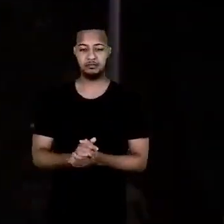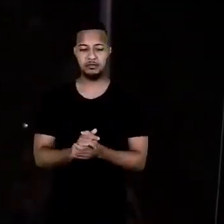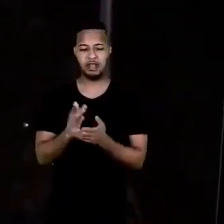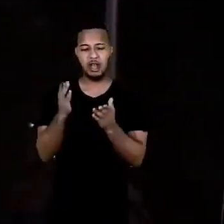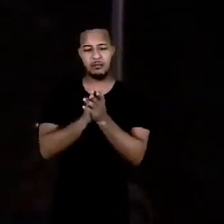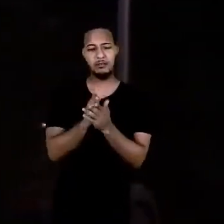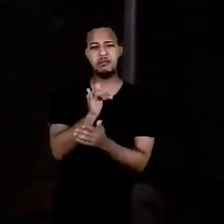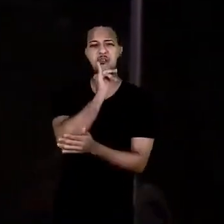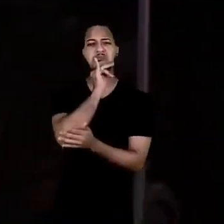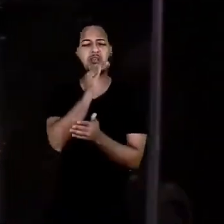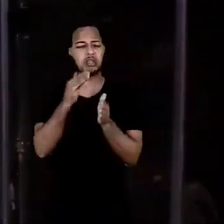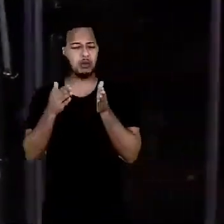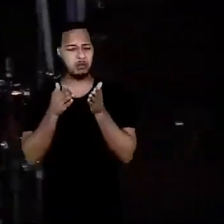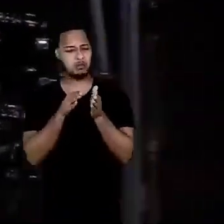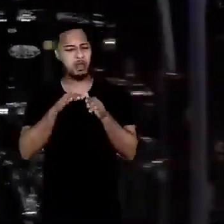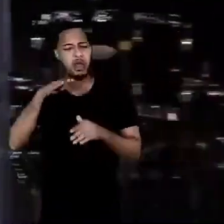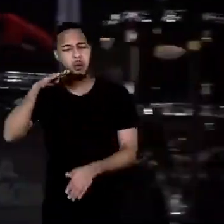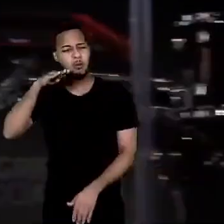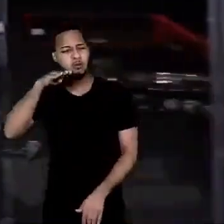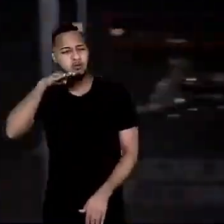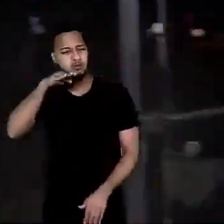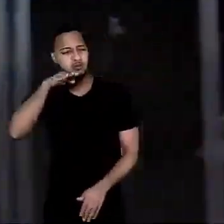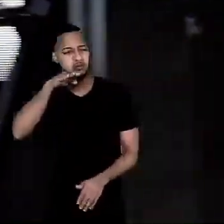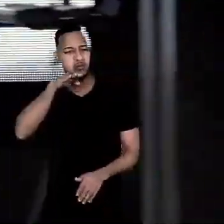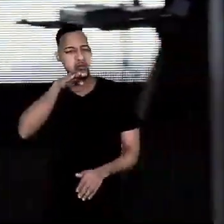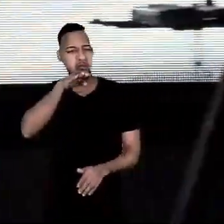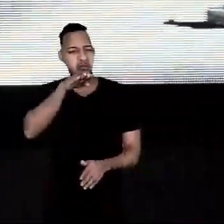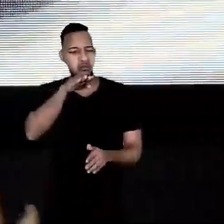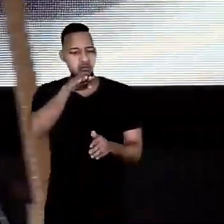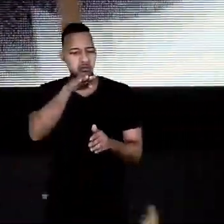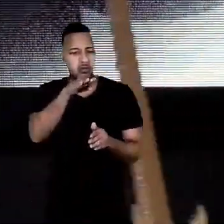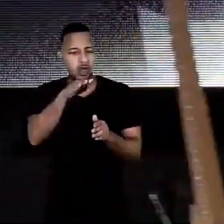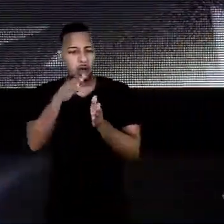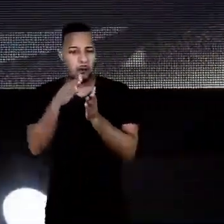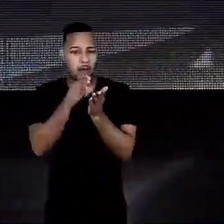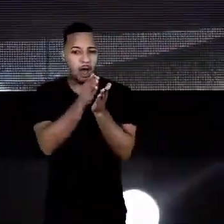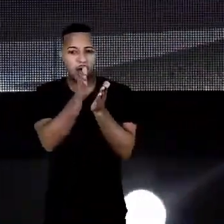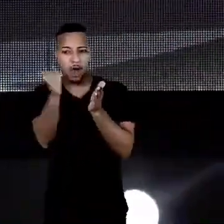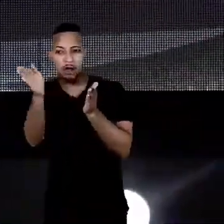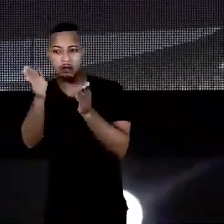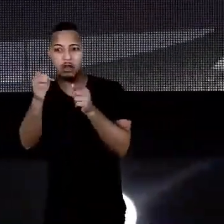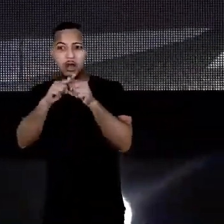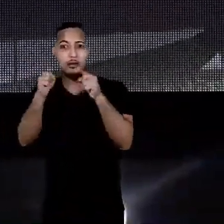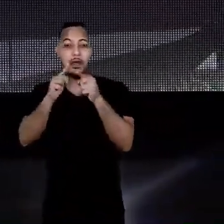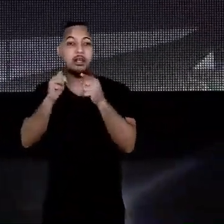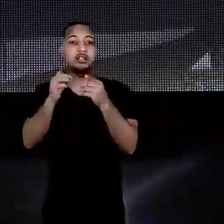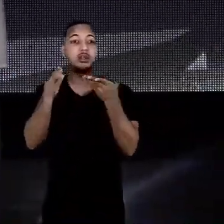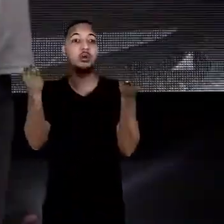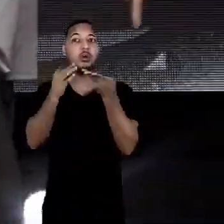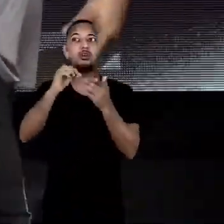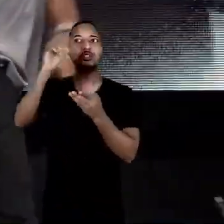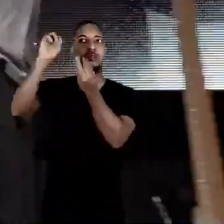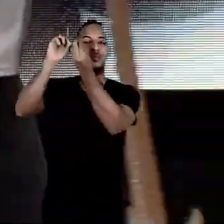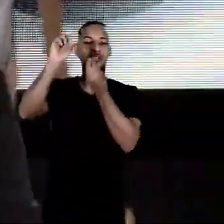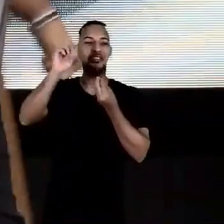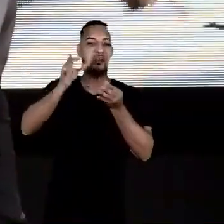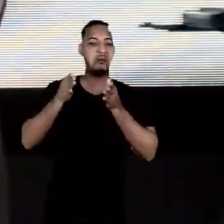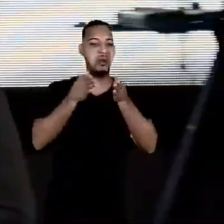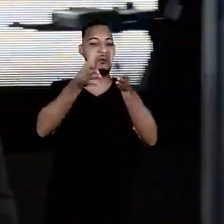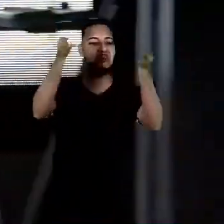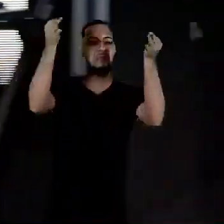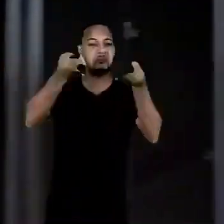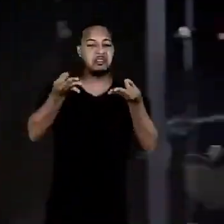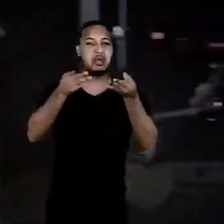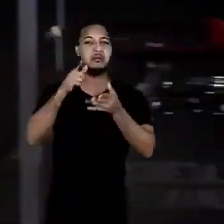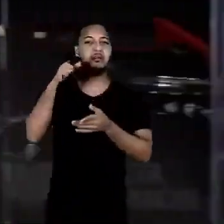percurso, do caminho, do propósito, da direção de Deus, Deus nessa tarde está recalculando a sua rota novamente, para que